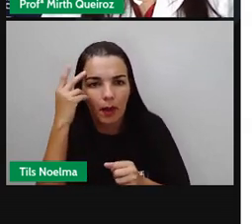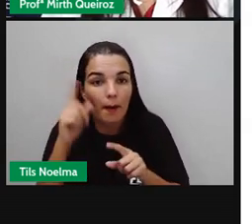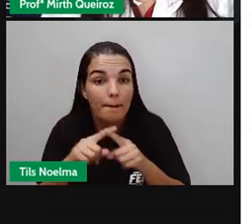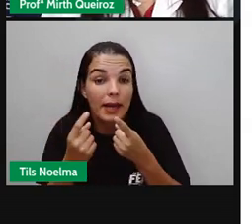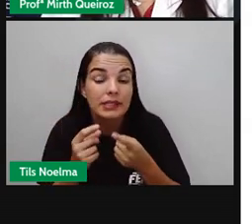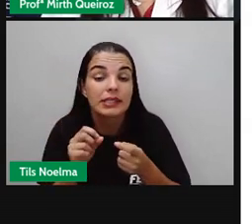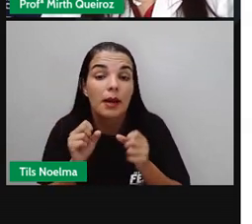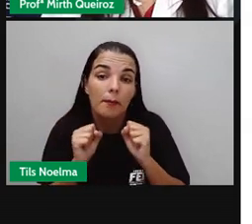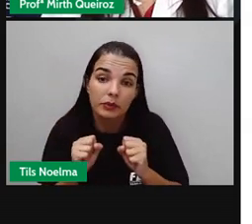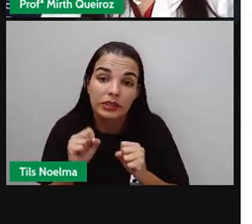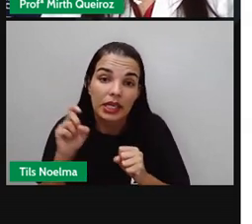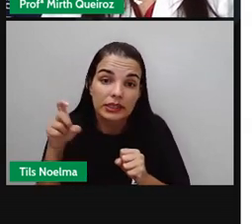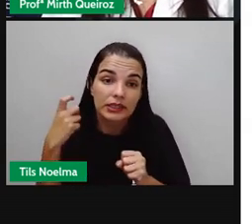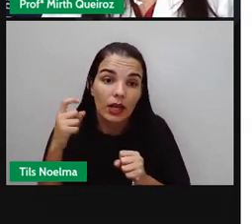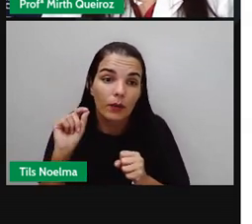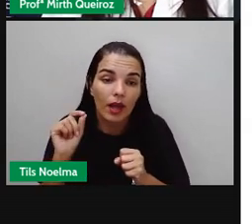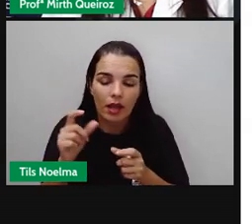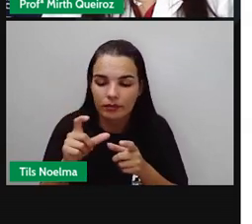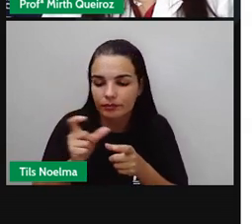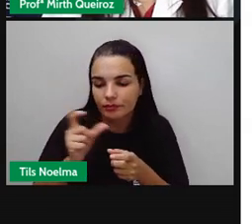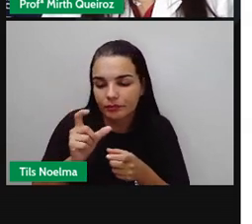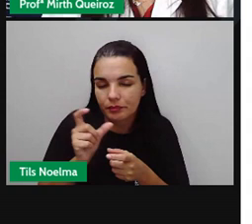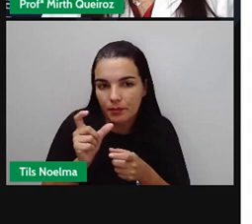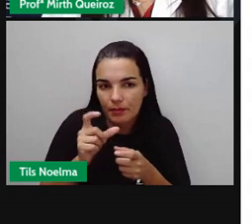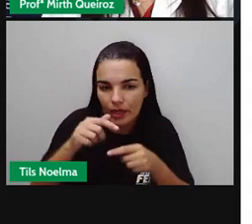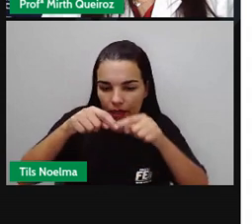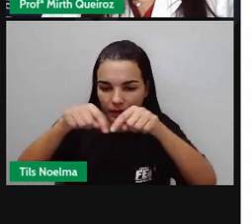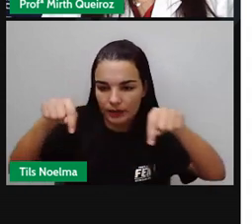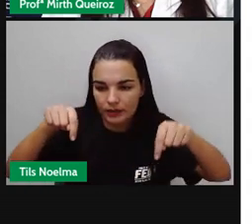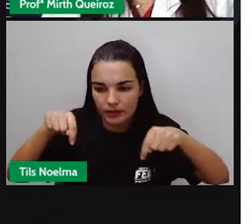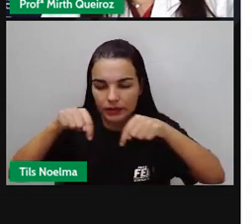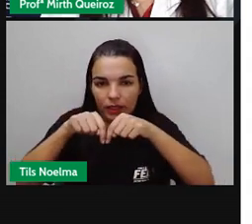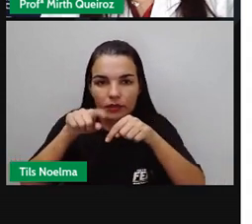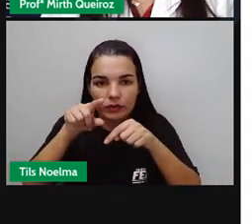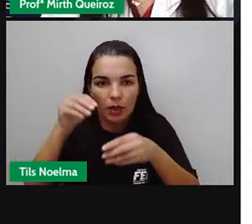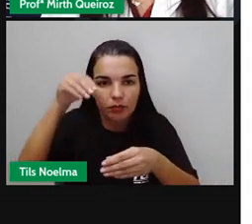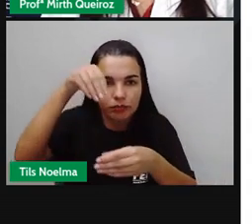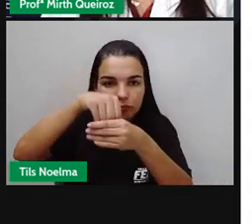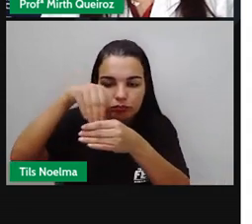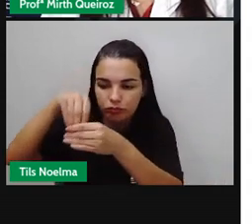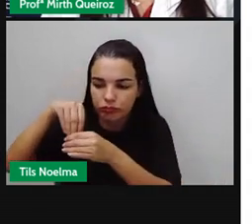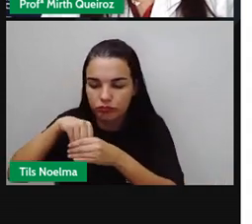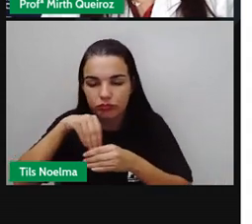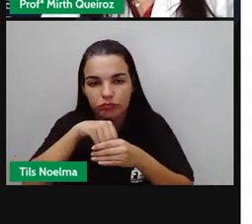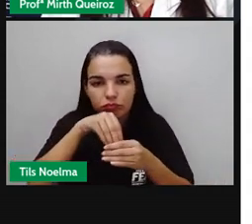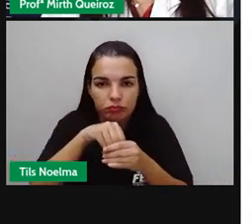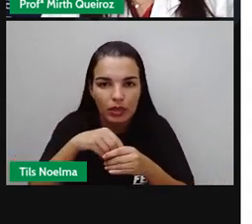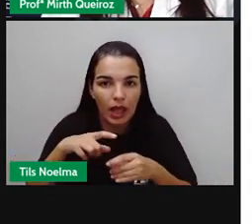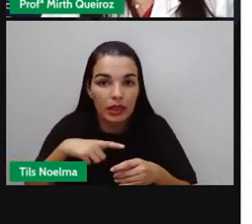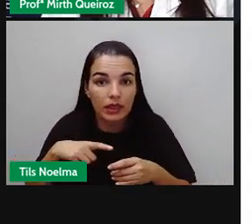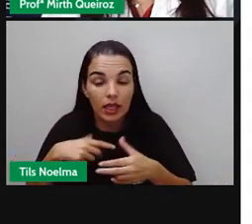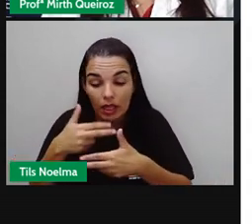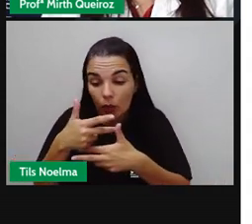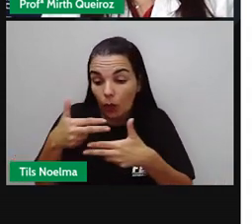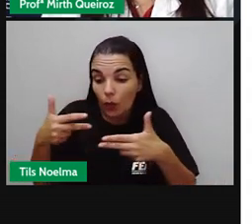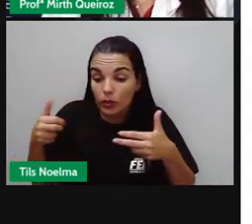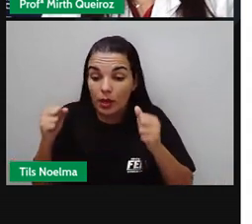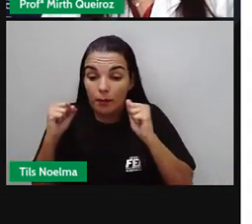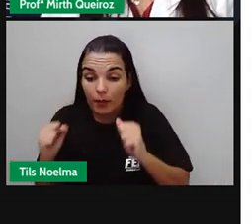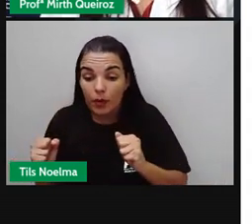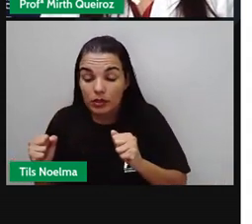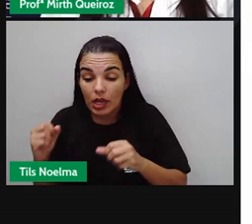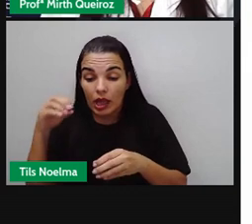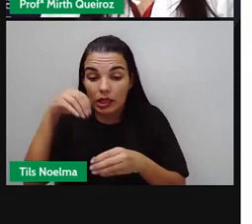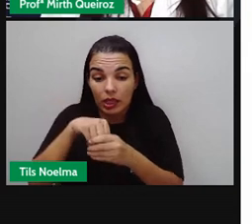seria seis caixinhas, né? Em seis caixinhas, vocês irão dispor elementos que possam compor uma narrativa